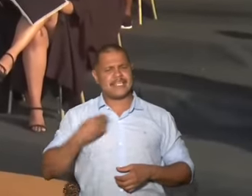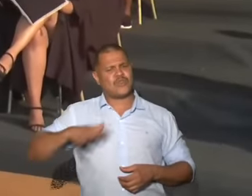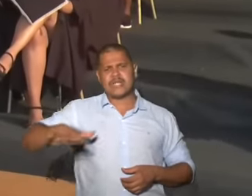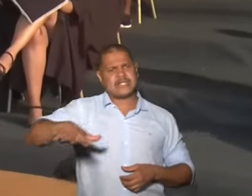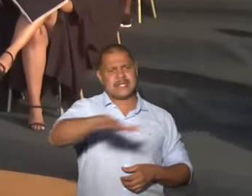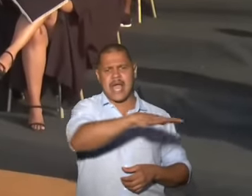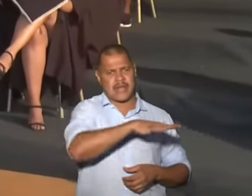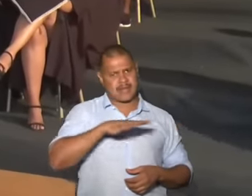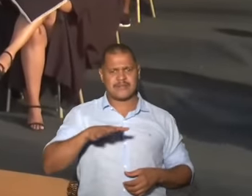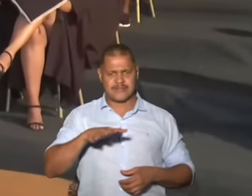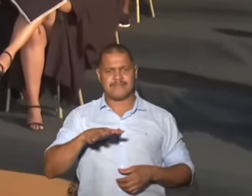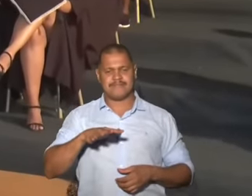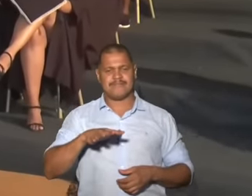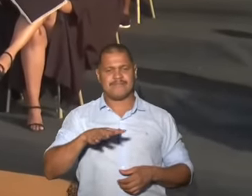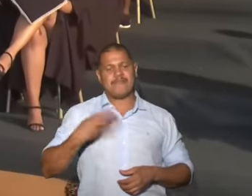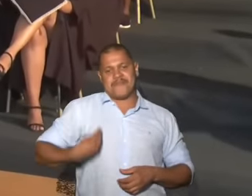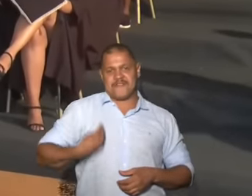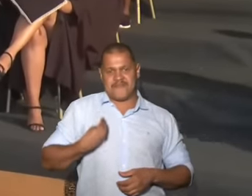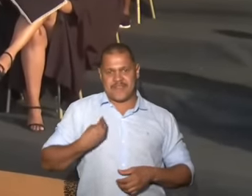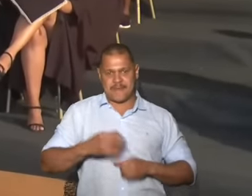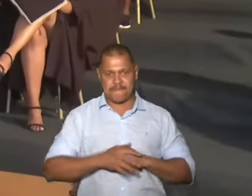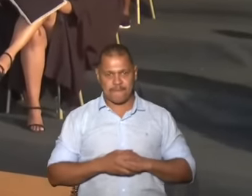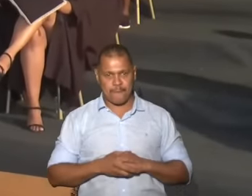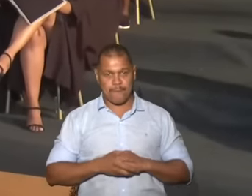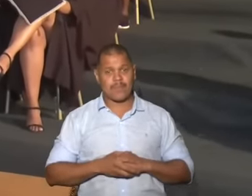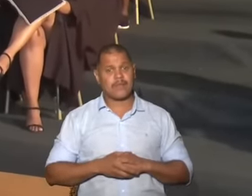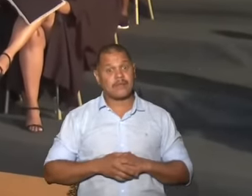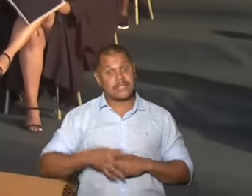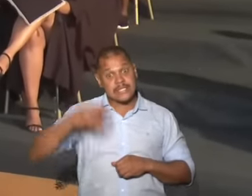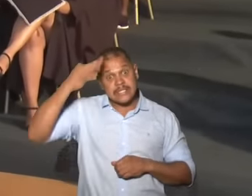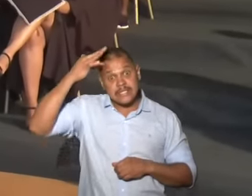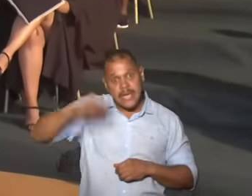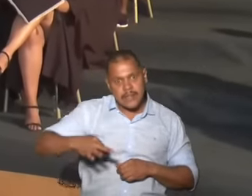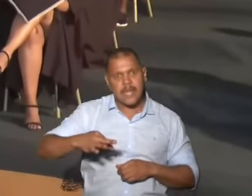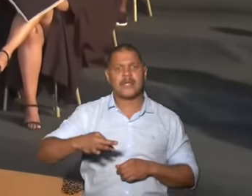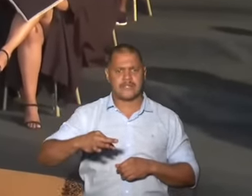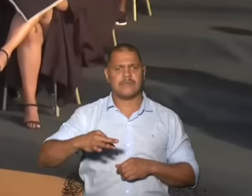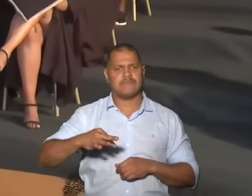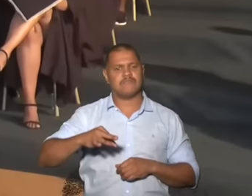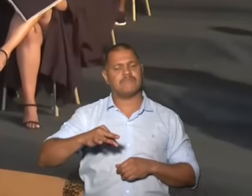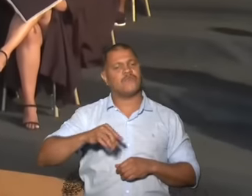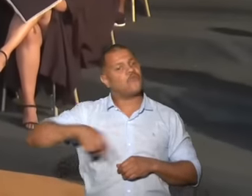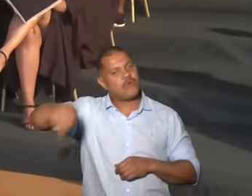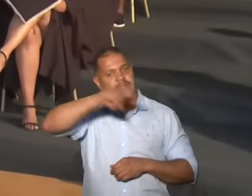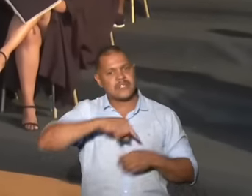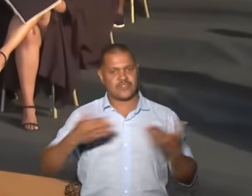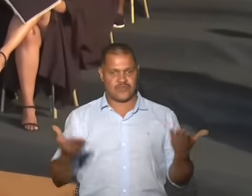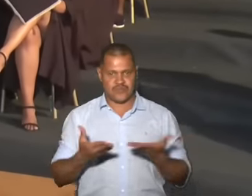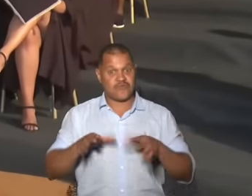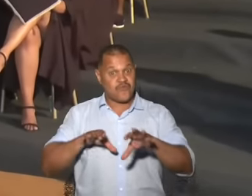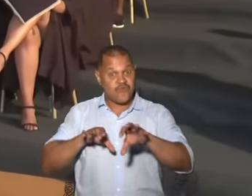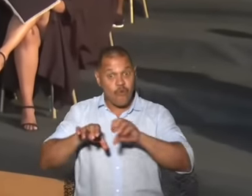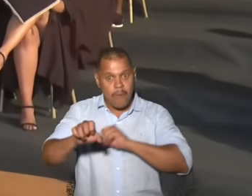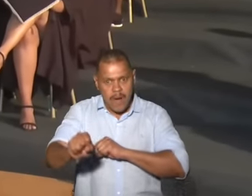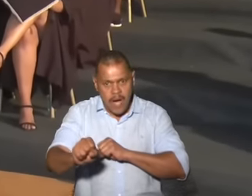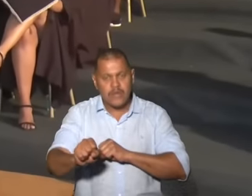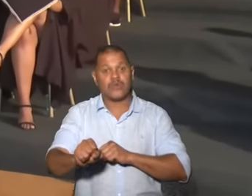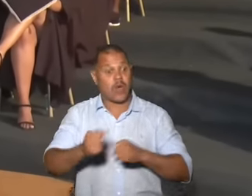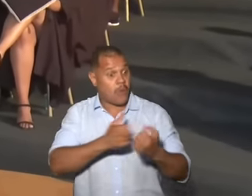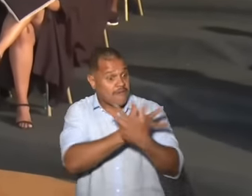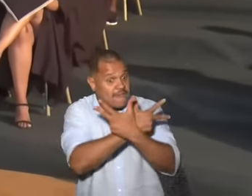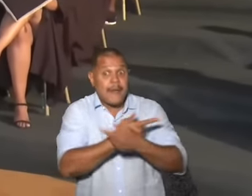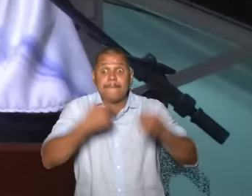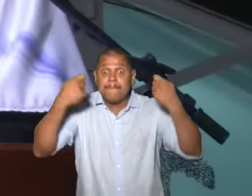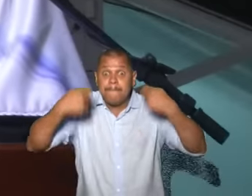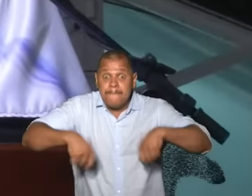e desafios do viver. Tenho certeza, formandas e formandos, que a UFV precisa de